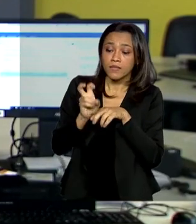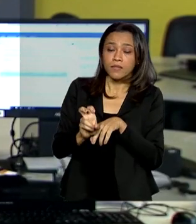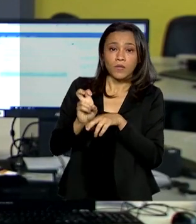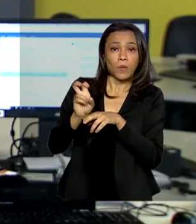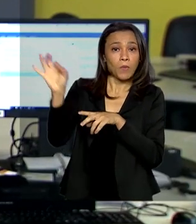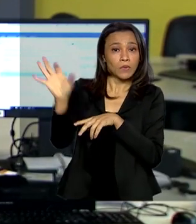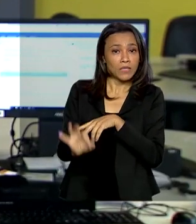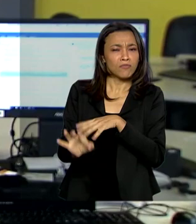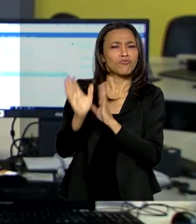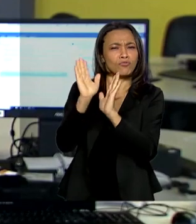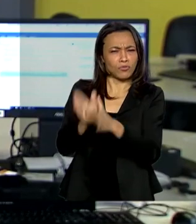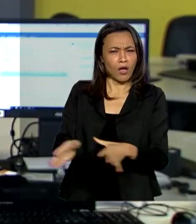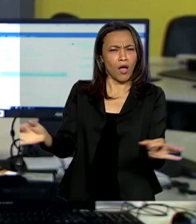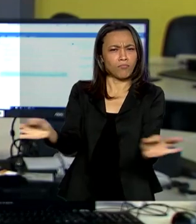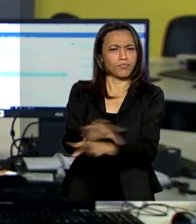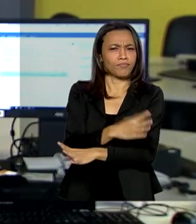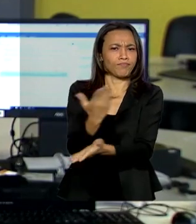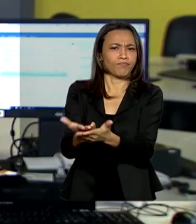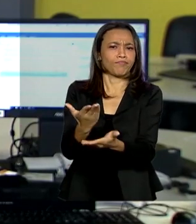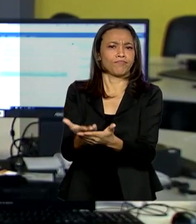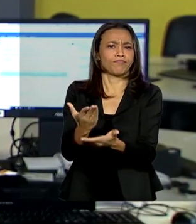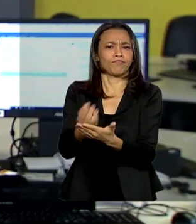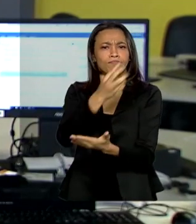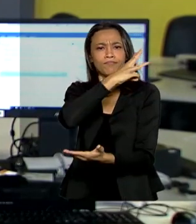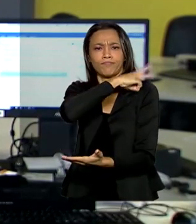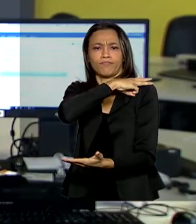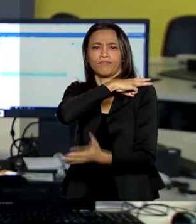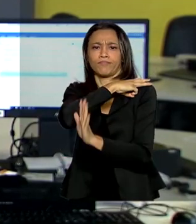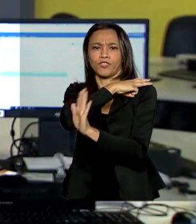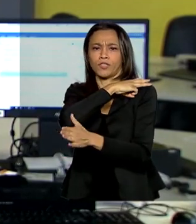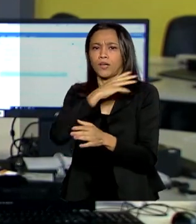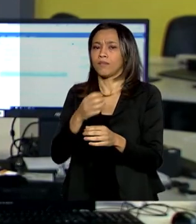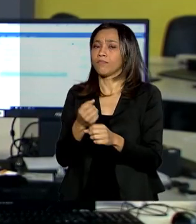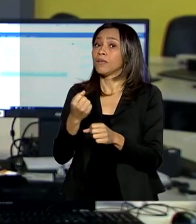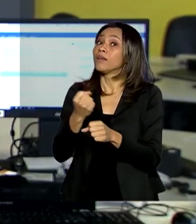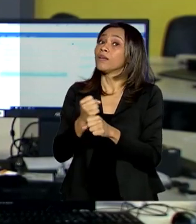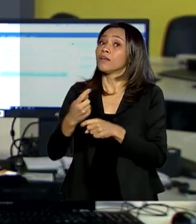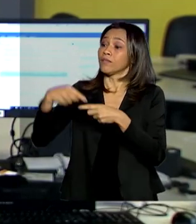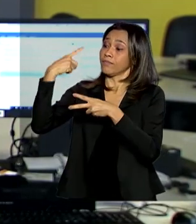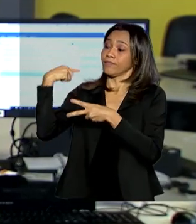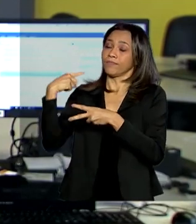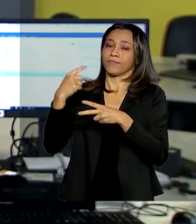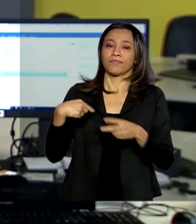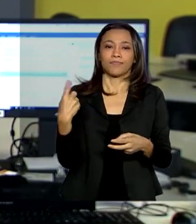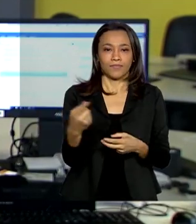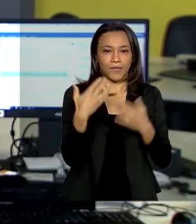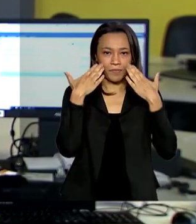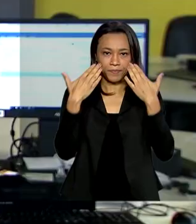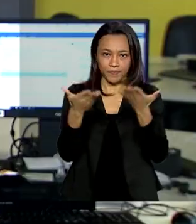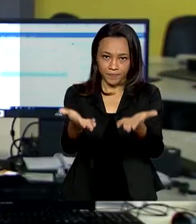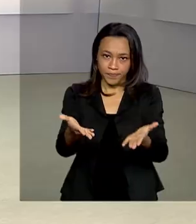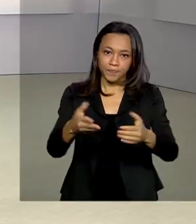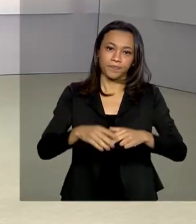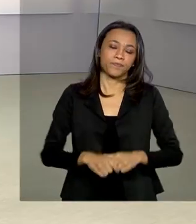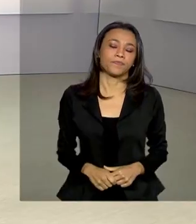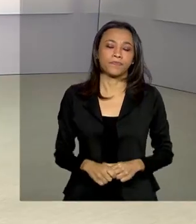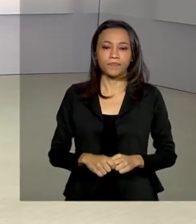indicou que já havia concluído o ensino médio em anos anteriores. Maurício de Almeida, para o governo agora.